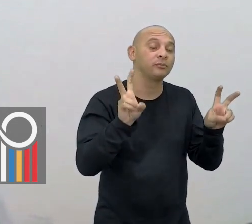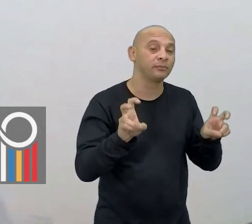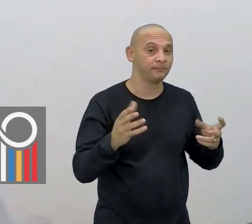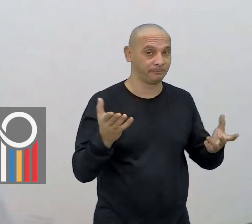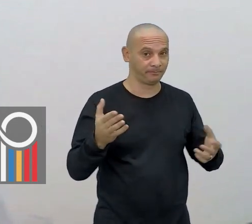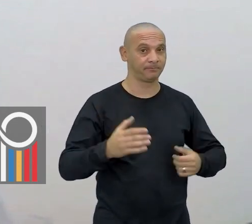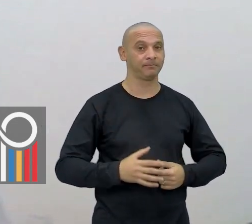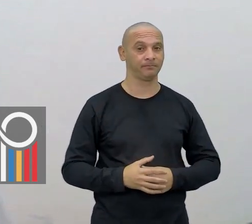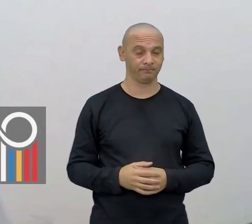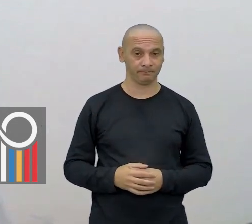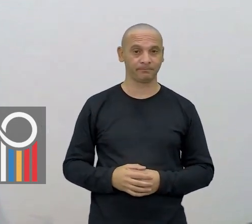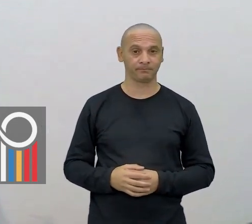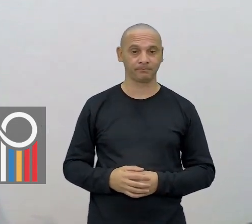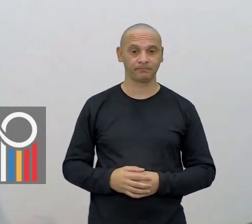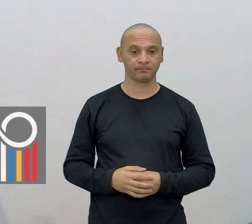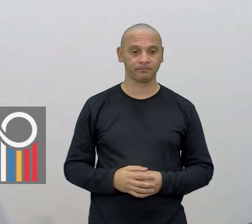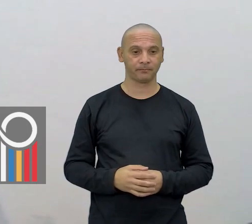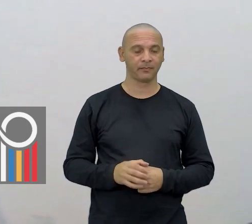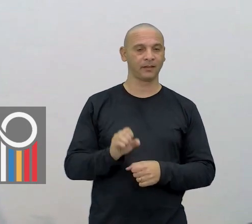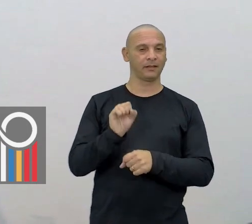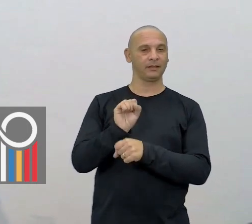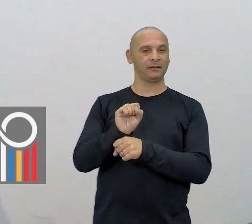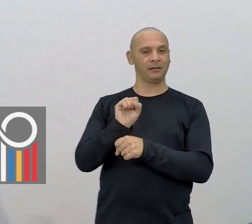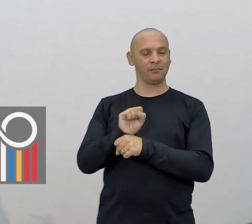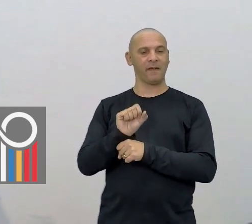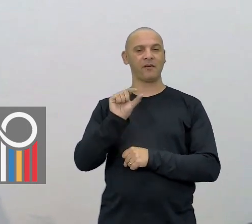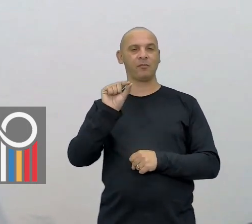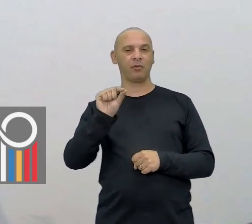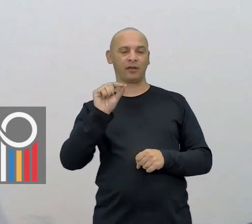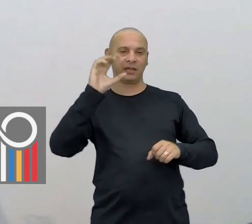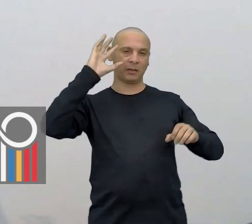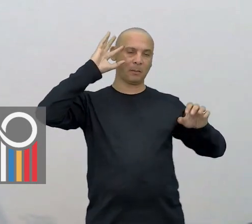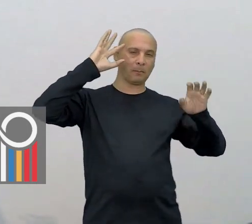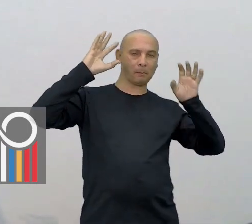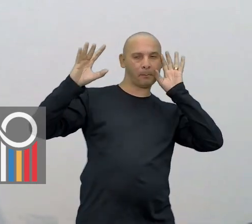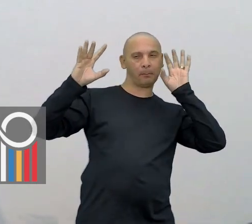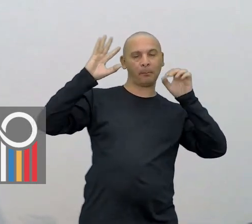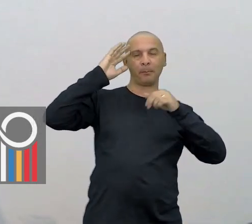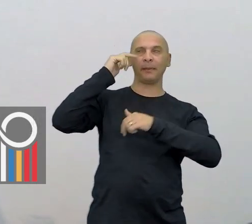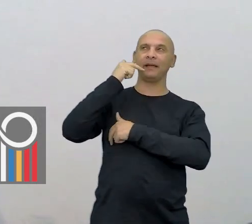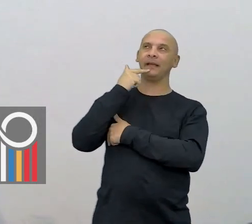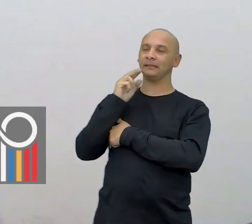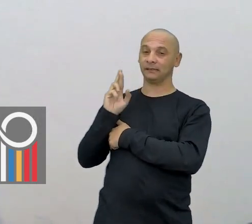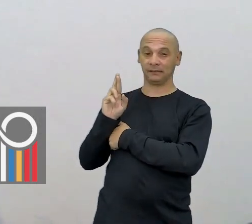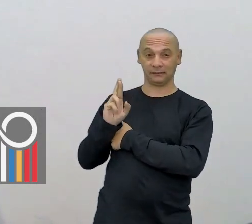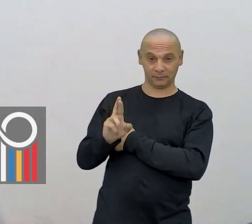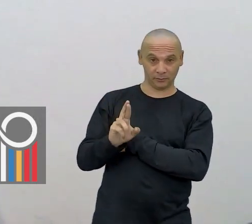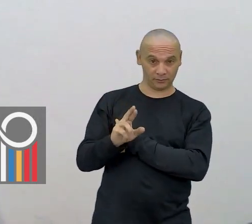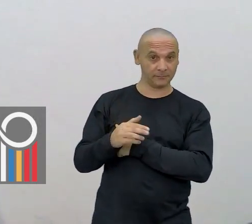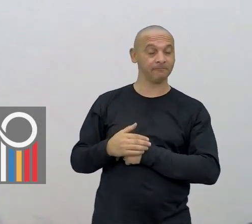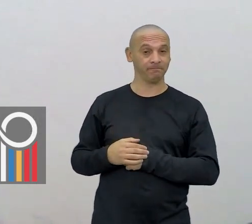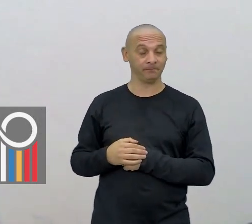relato. Pausa aí um pouquinho, pensa nessa resposta. Vamos continuar?